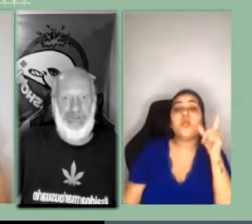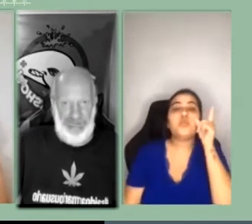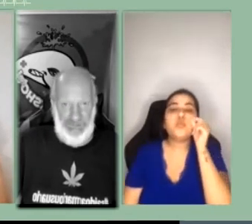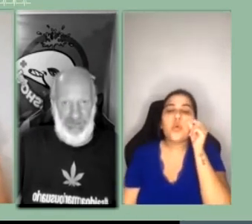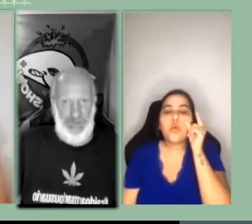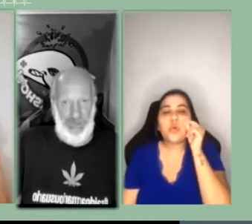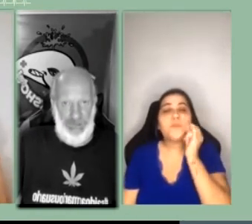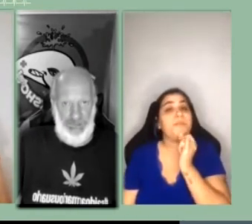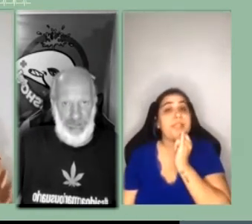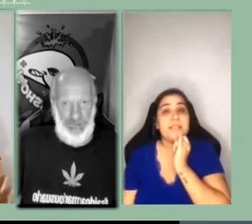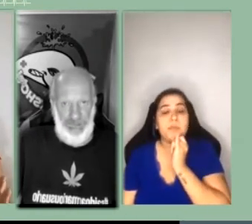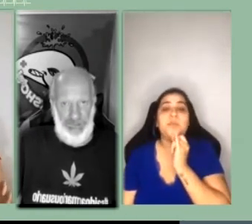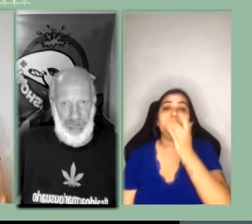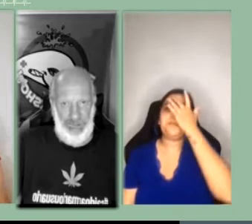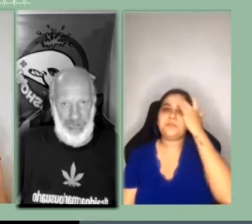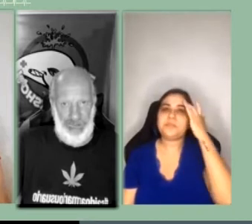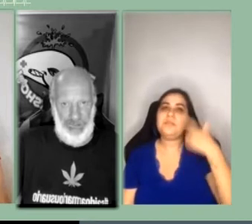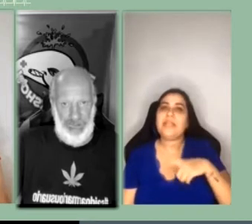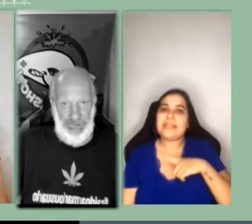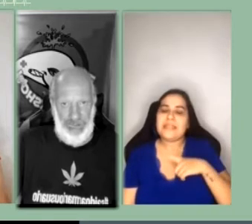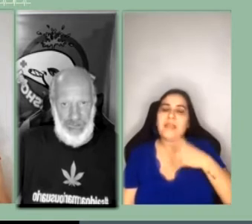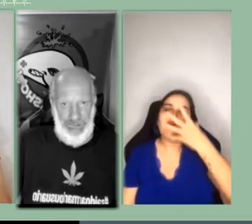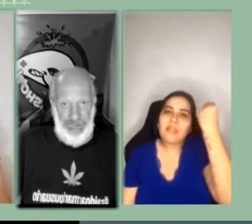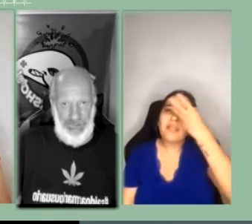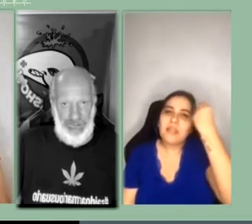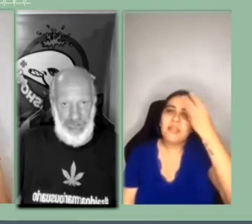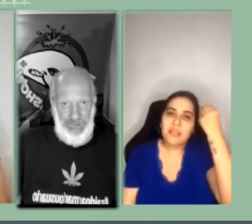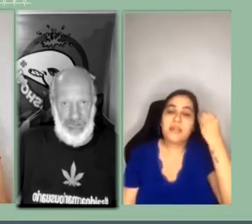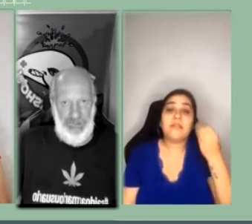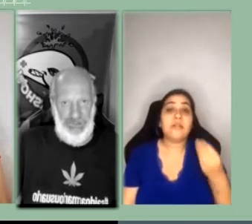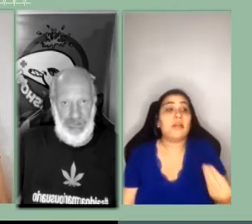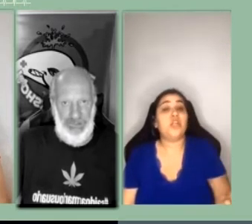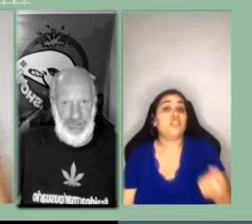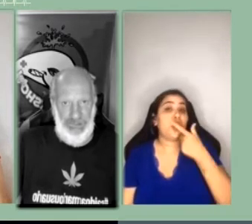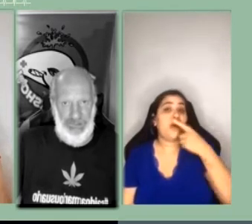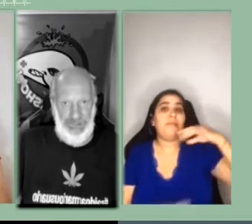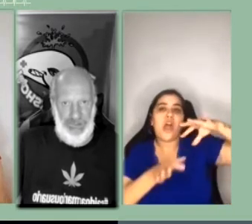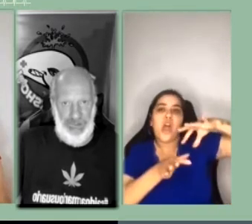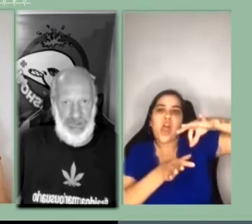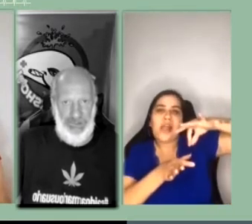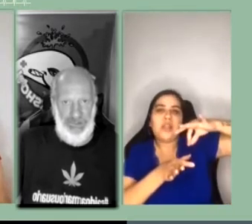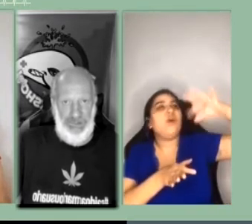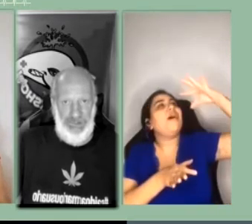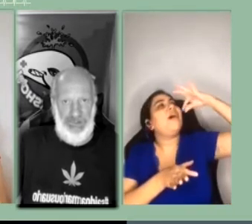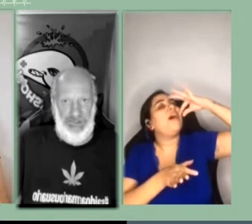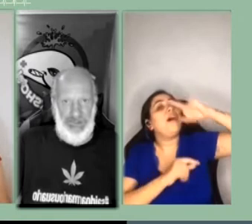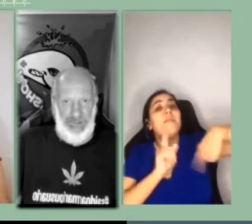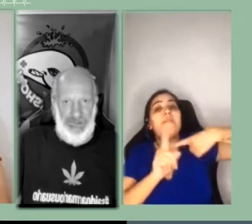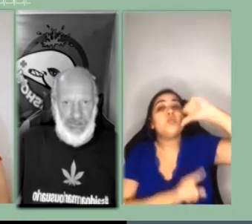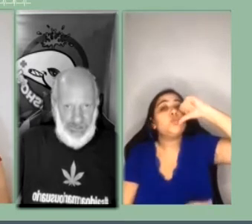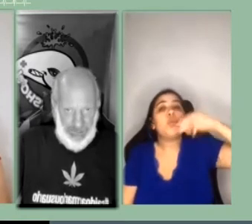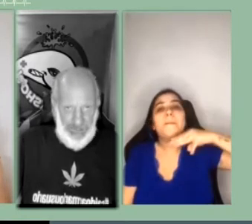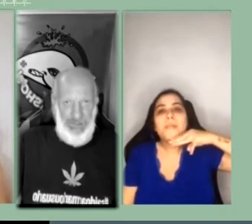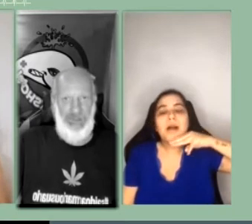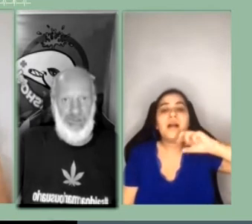supor, paciente que tem Alzheimer mesmo e toma o óleo com o suco de manga, ou então com